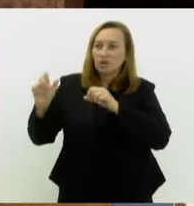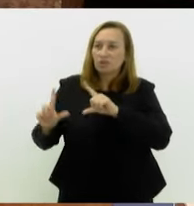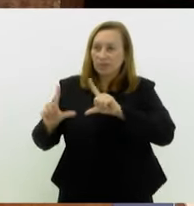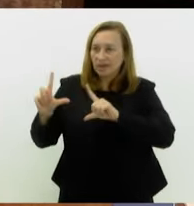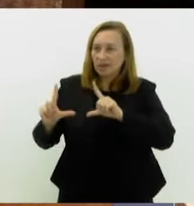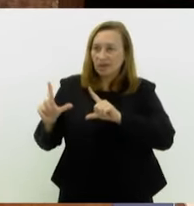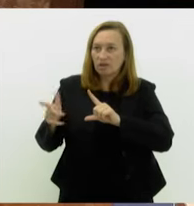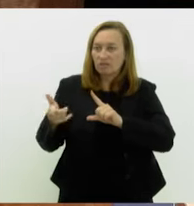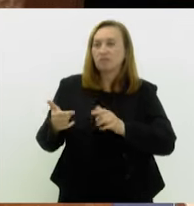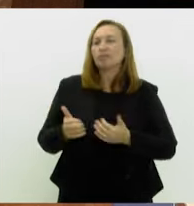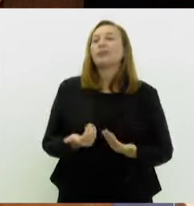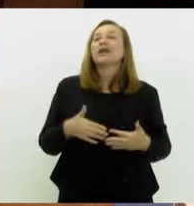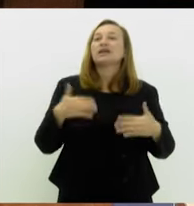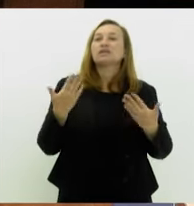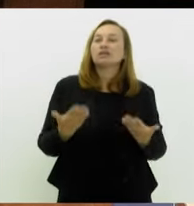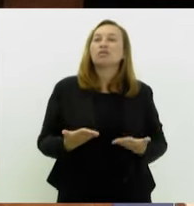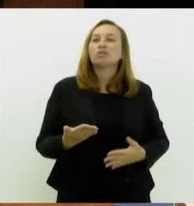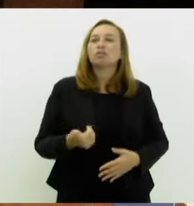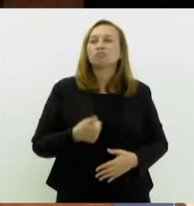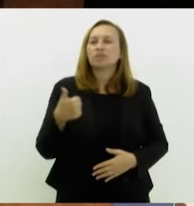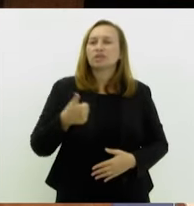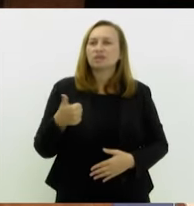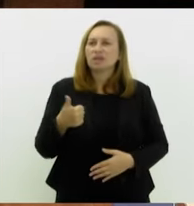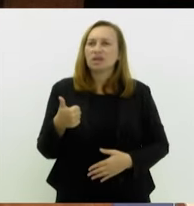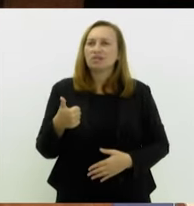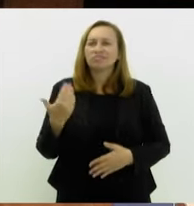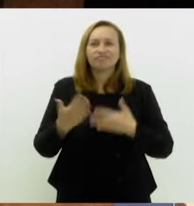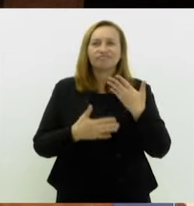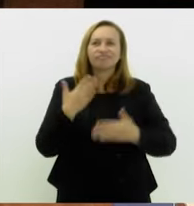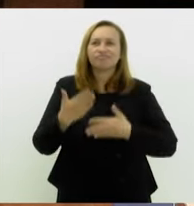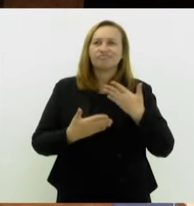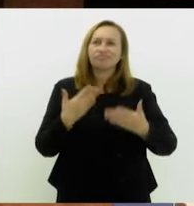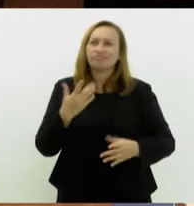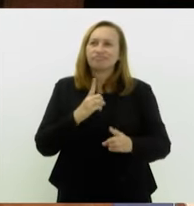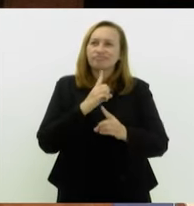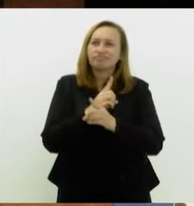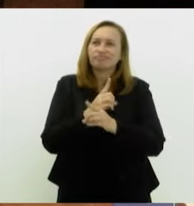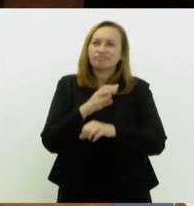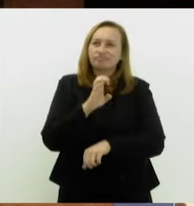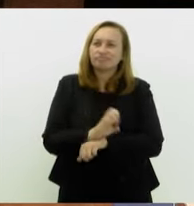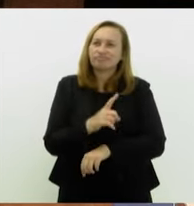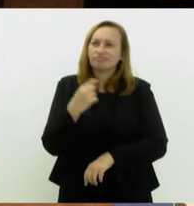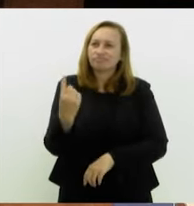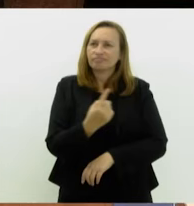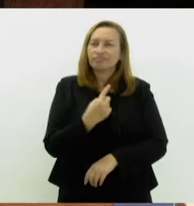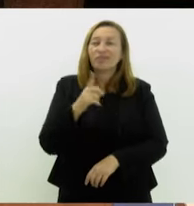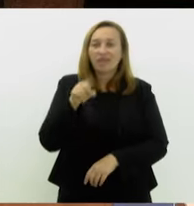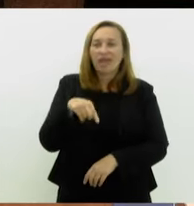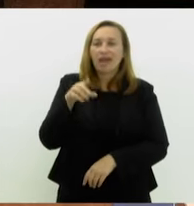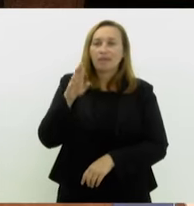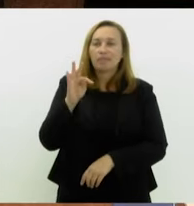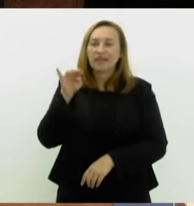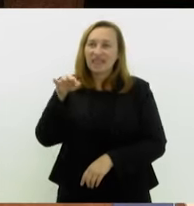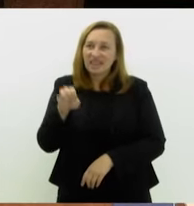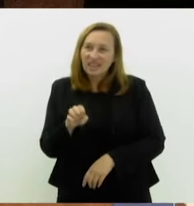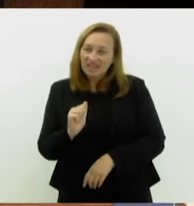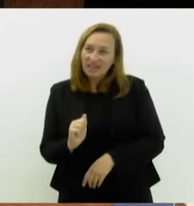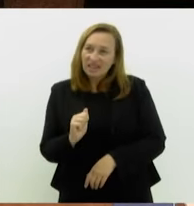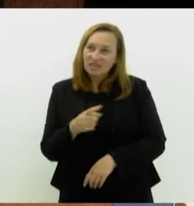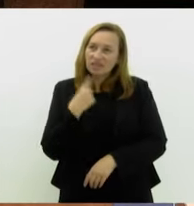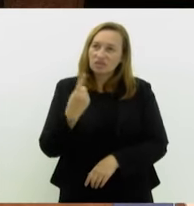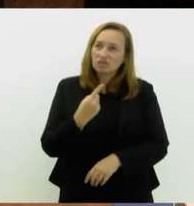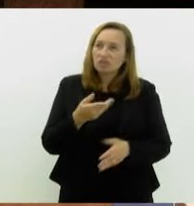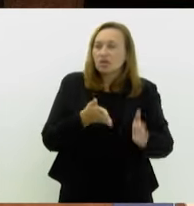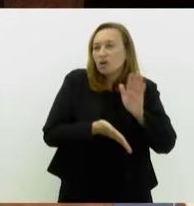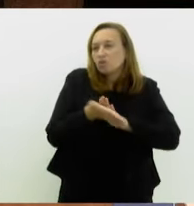painel então primeiro Ju é da Alegria desse encontro no nosso estado né Benedita a gente estava ansiosa a gente tá and o Brasil